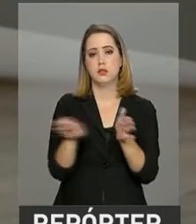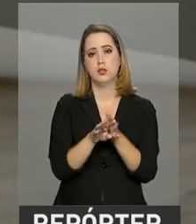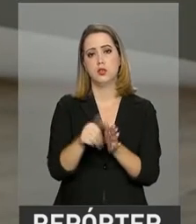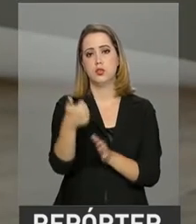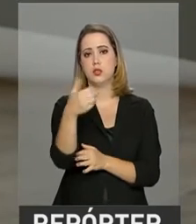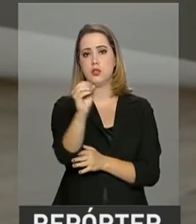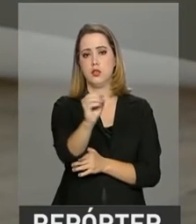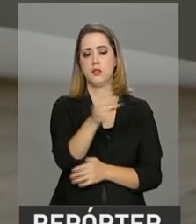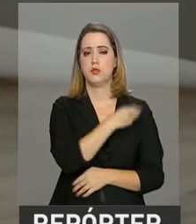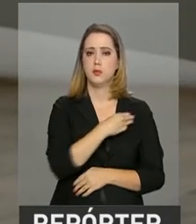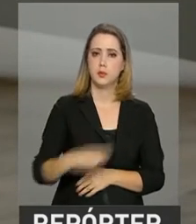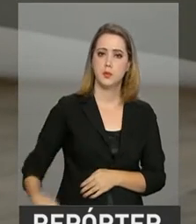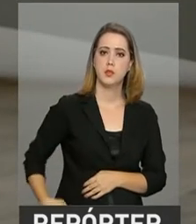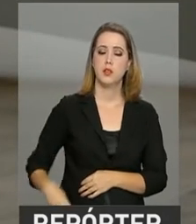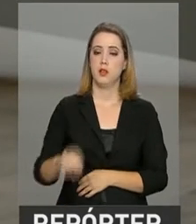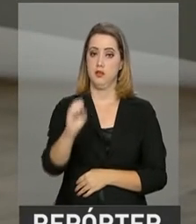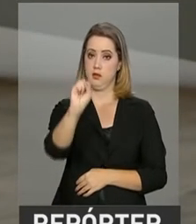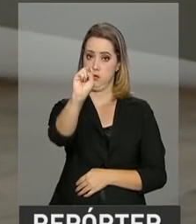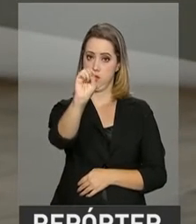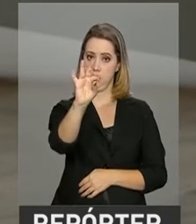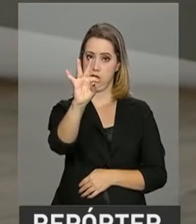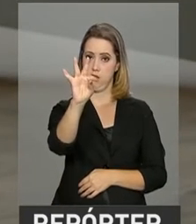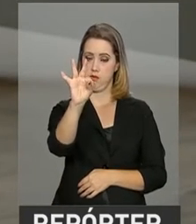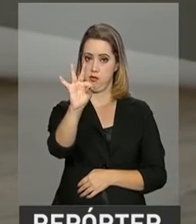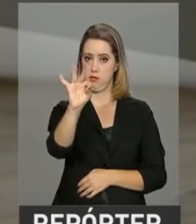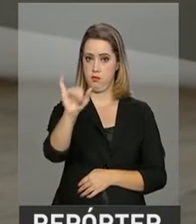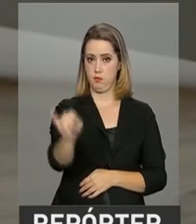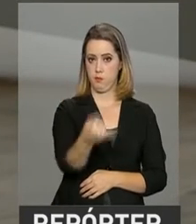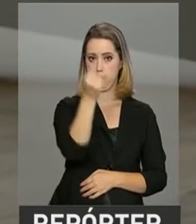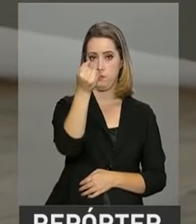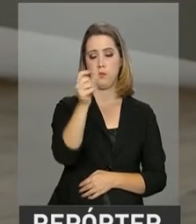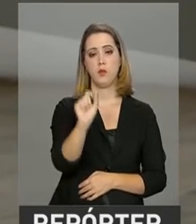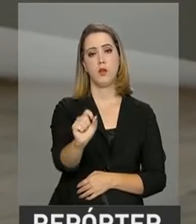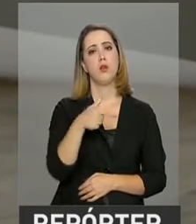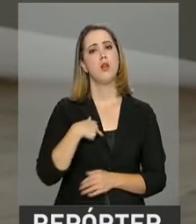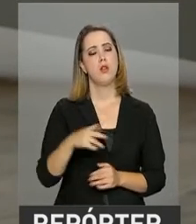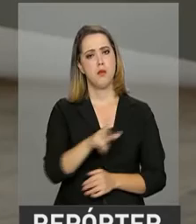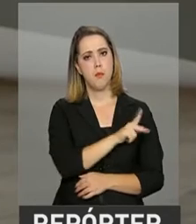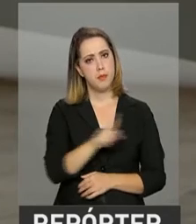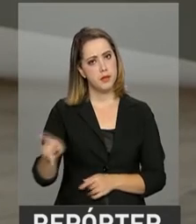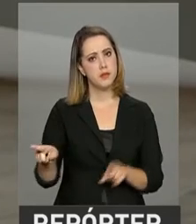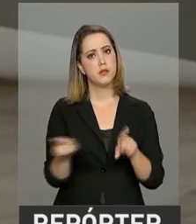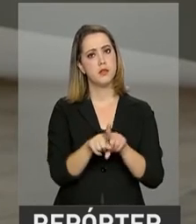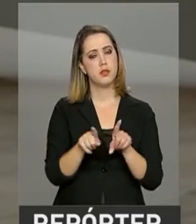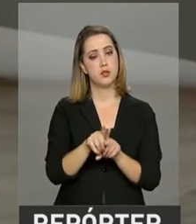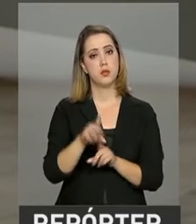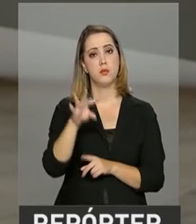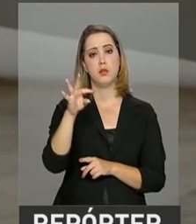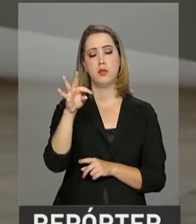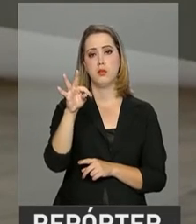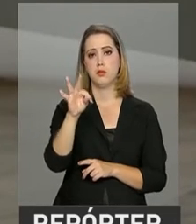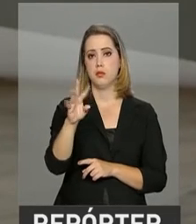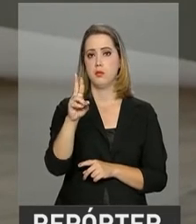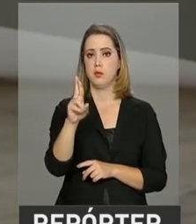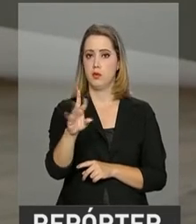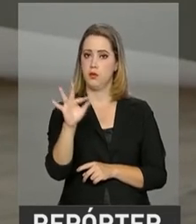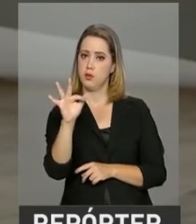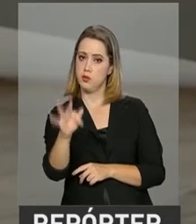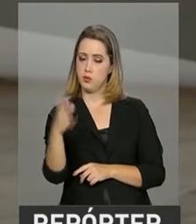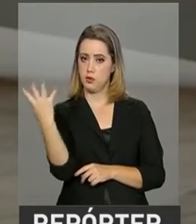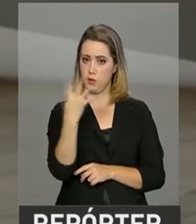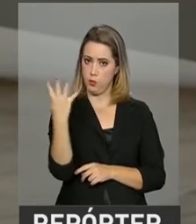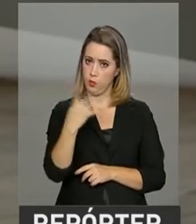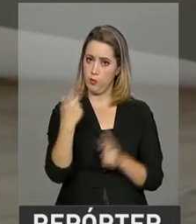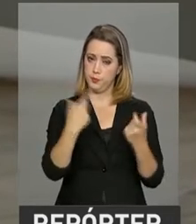anos como ministro no Superior Tribunal de Justiça e chegou a presidir o Tribunal Regional Federal da 4ª Região, que